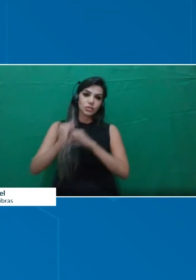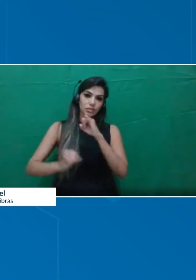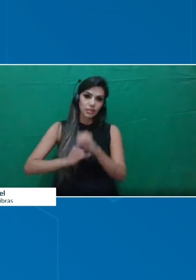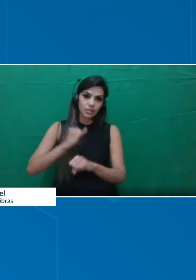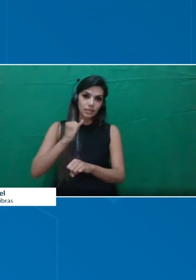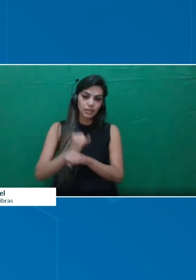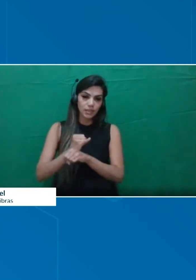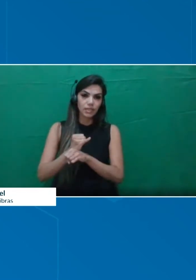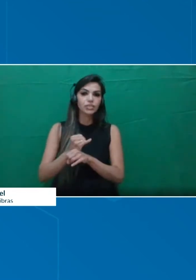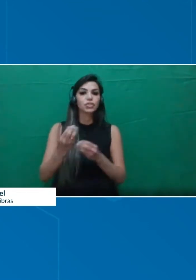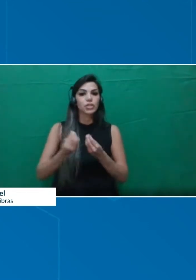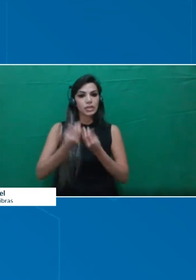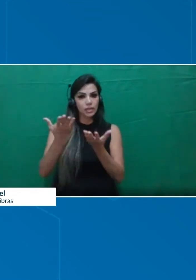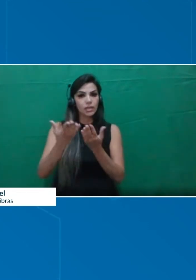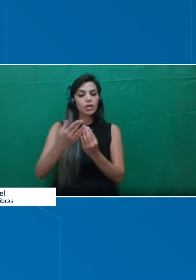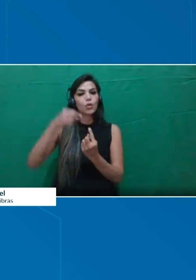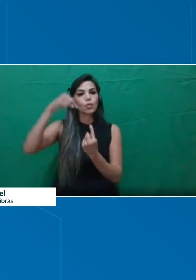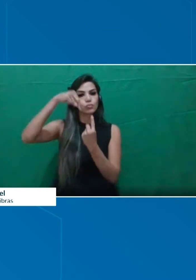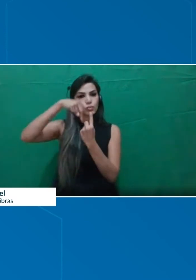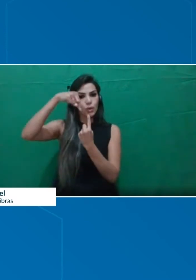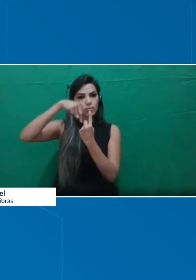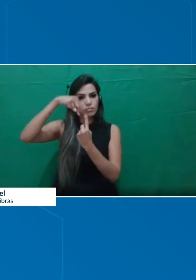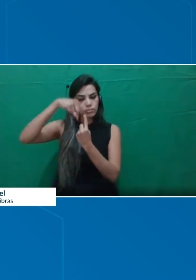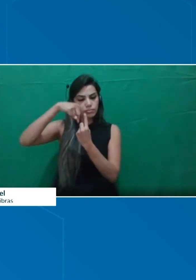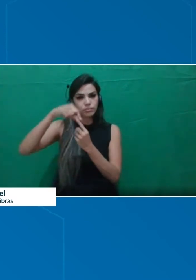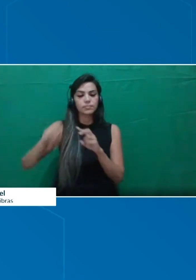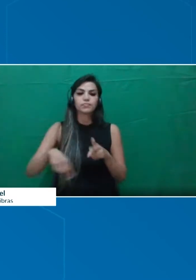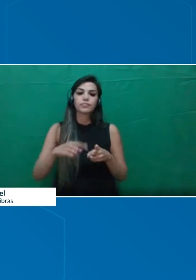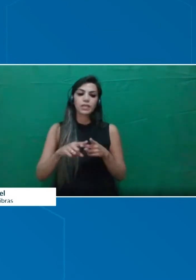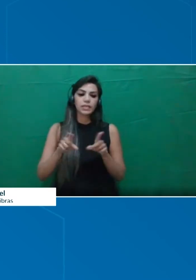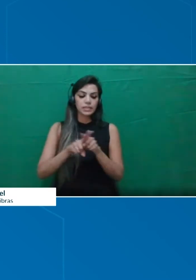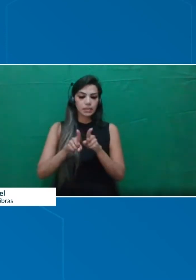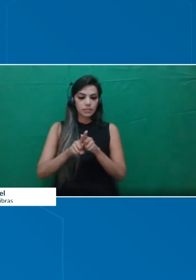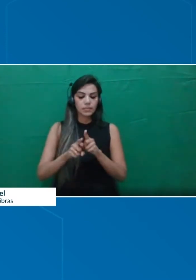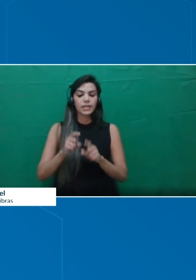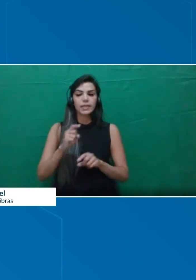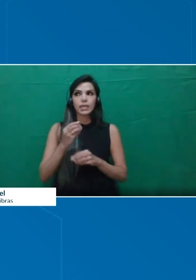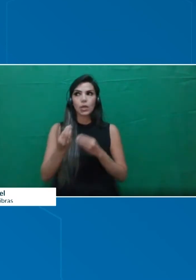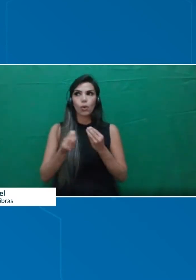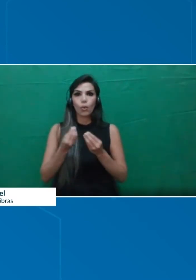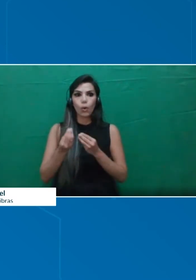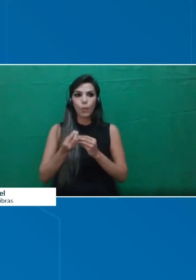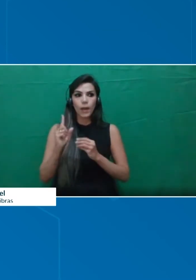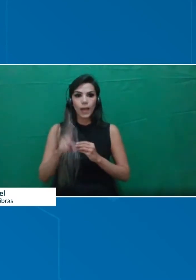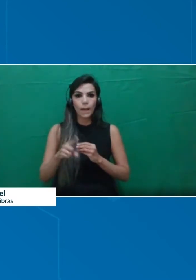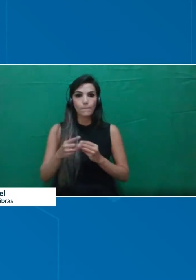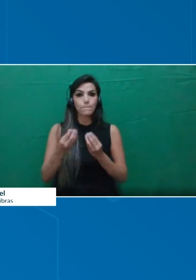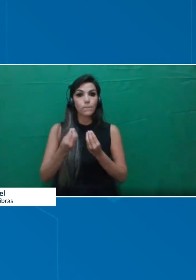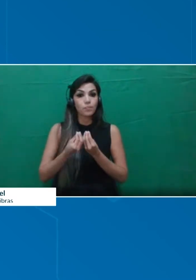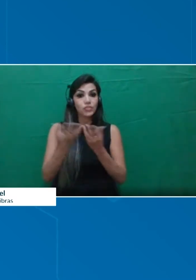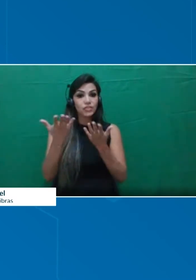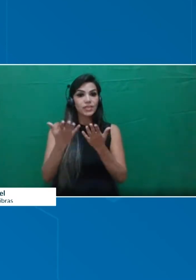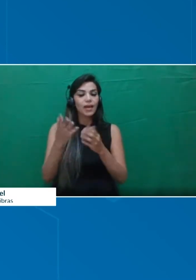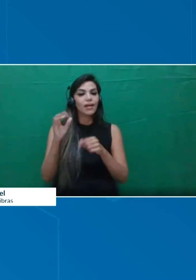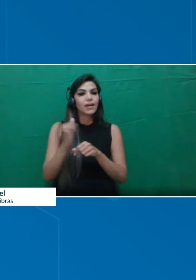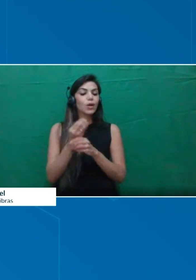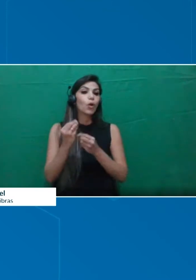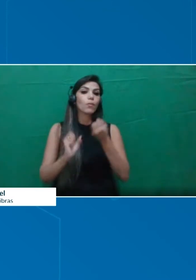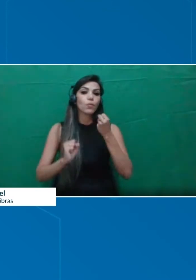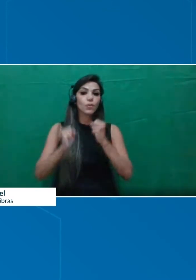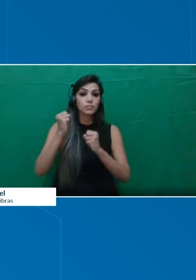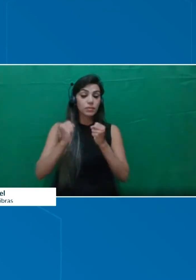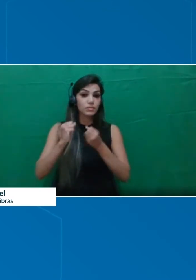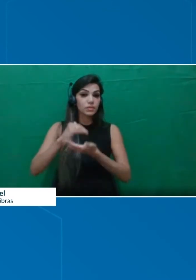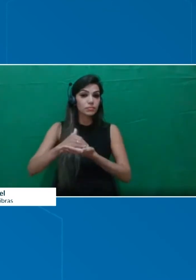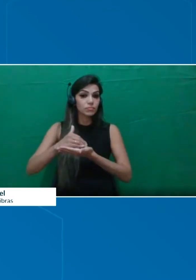um pacote de dados, como a conectividade no sentido de dar um meio, ou seja, o